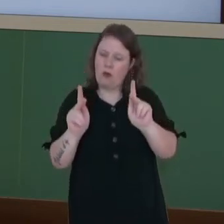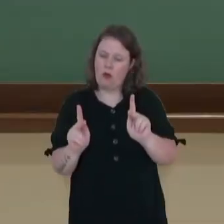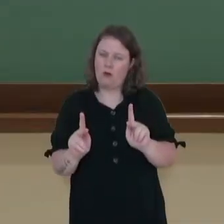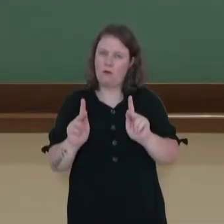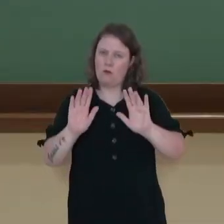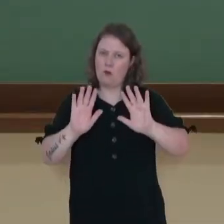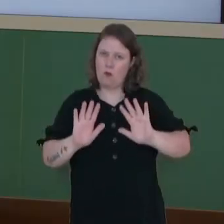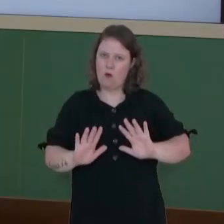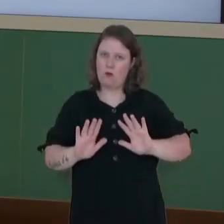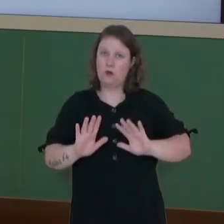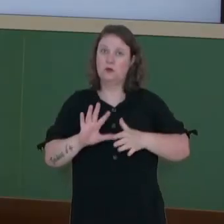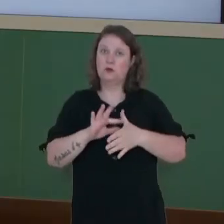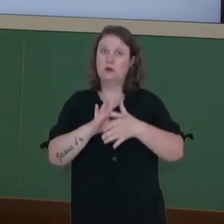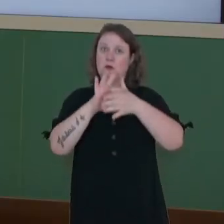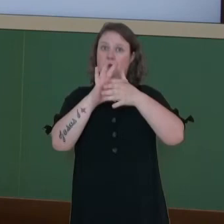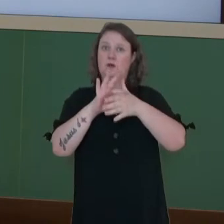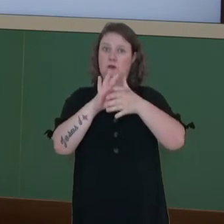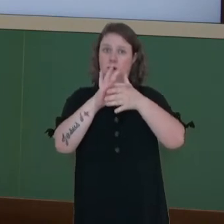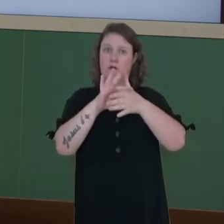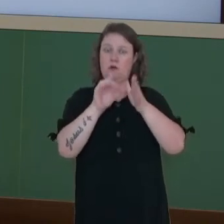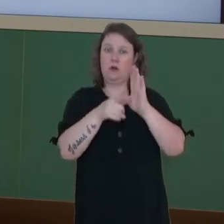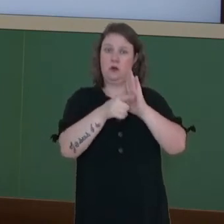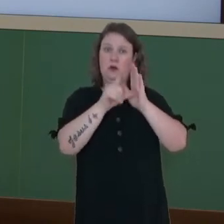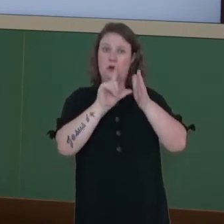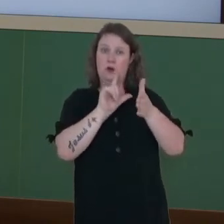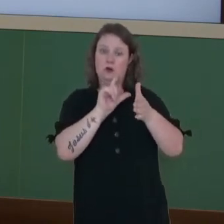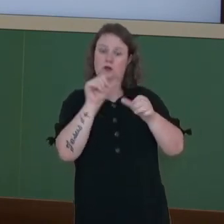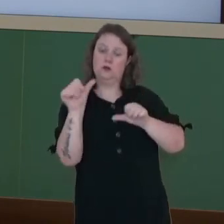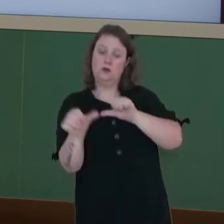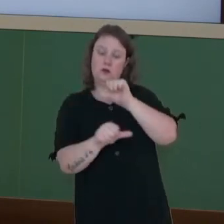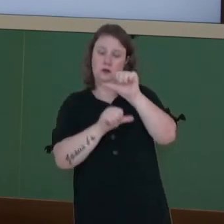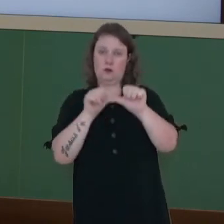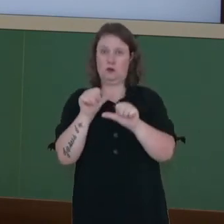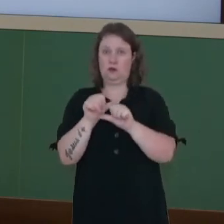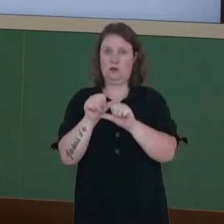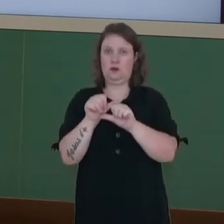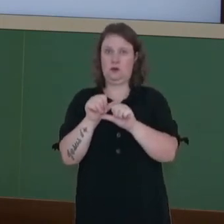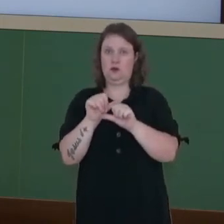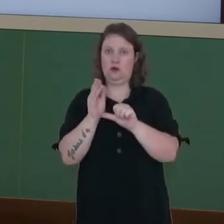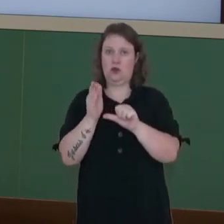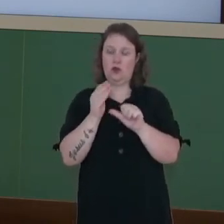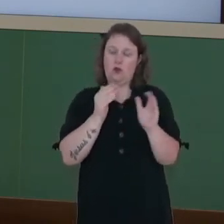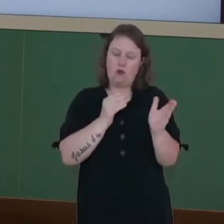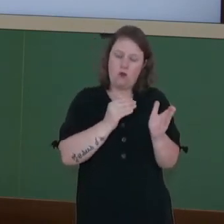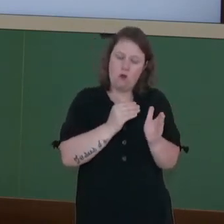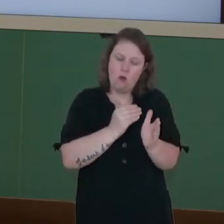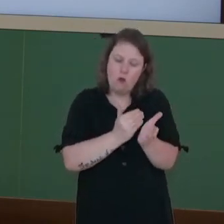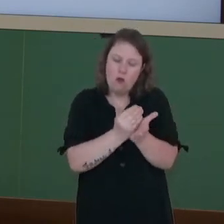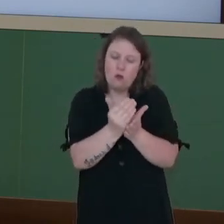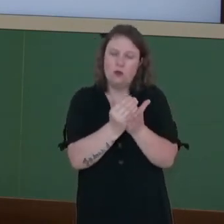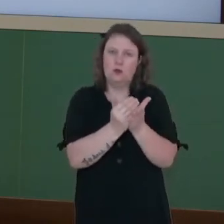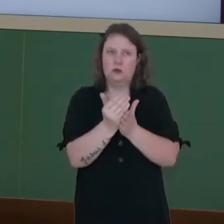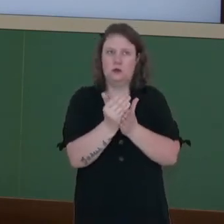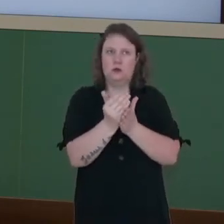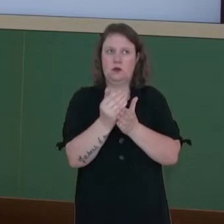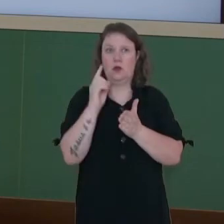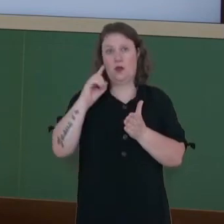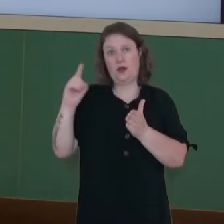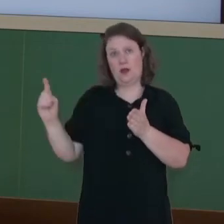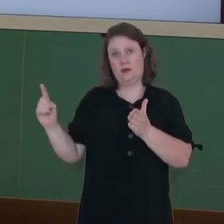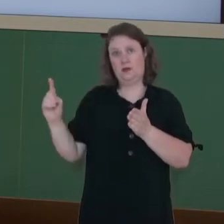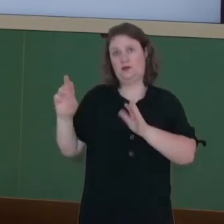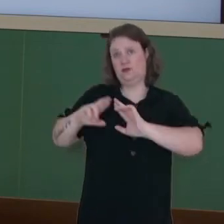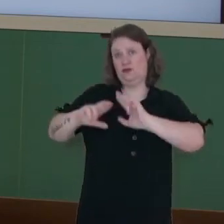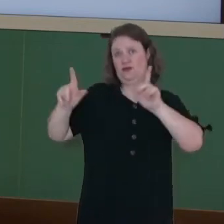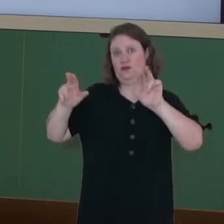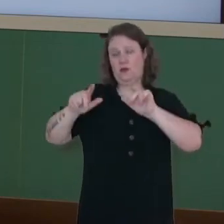grupo liderado por Silva Jardim, uma transição a partir aí do engajamento das camadas mais populares. O Quintino Bocaiúva,